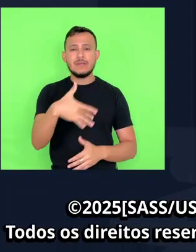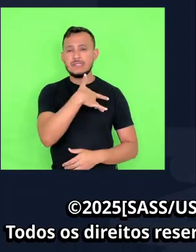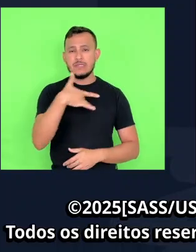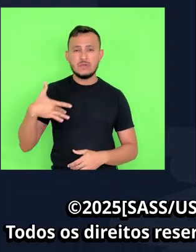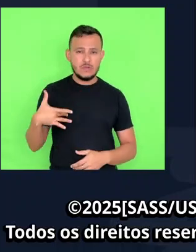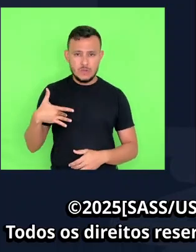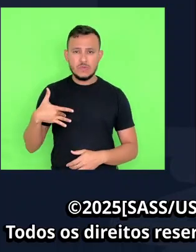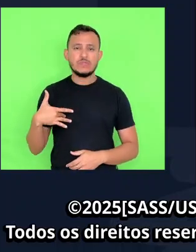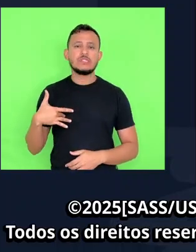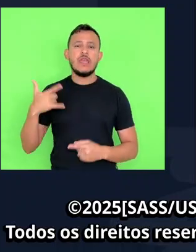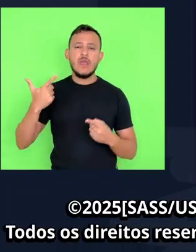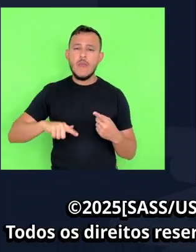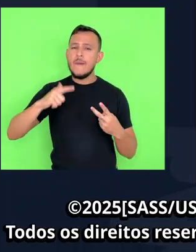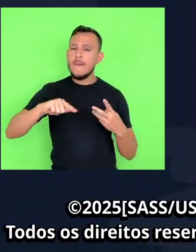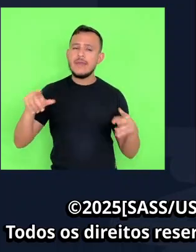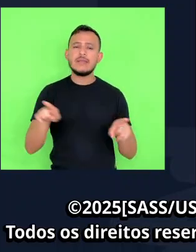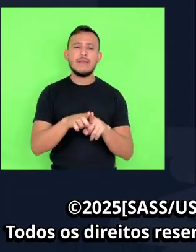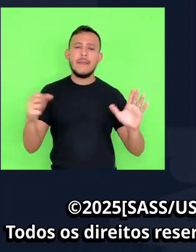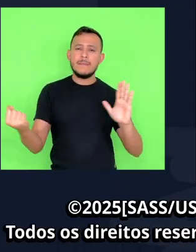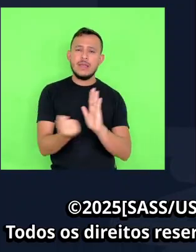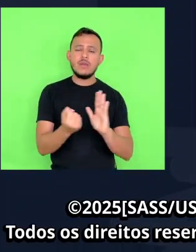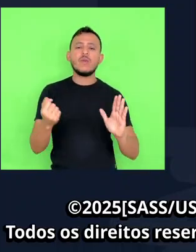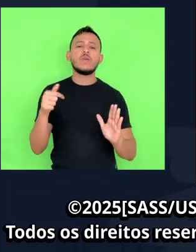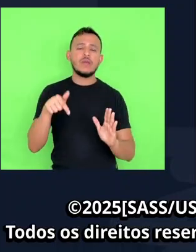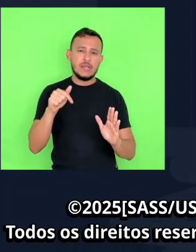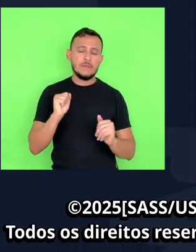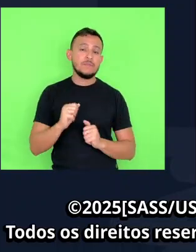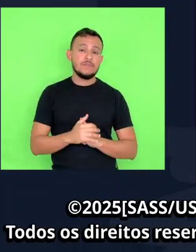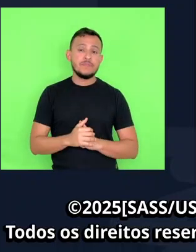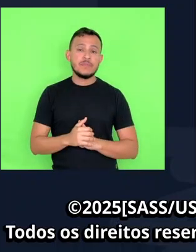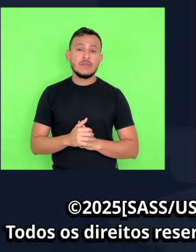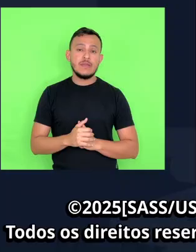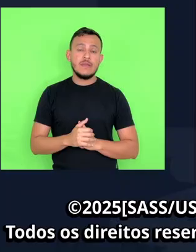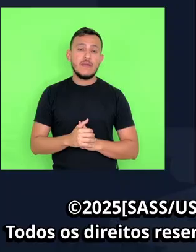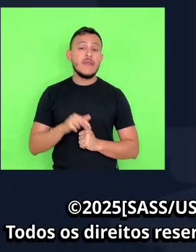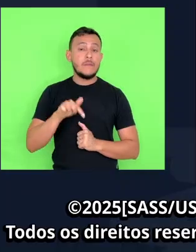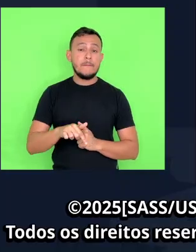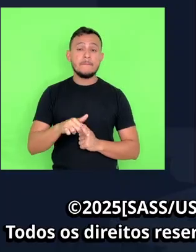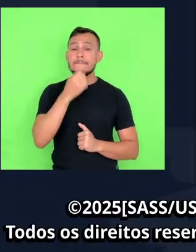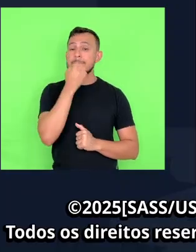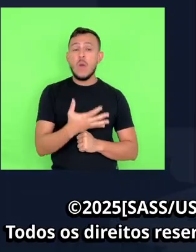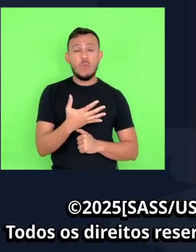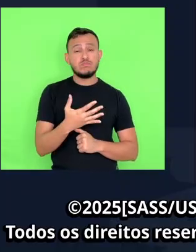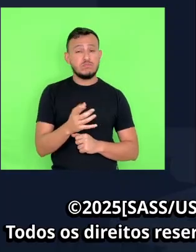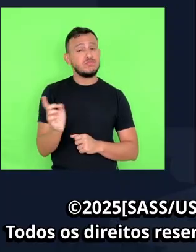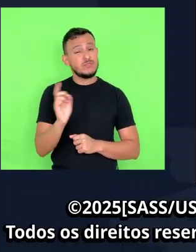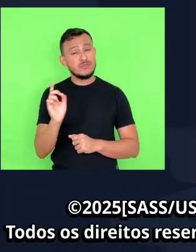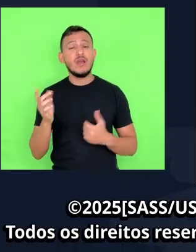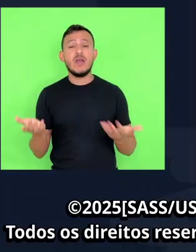saúde recorrentes e impactantes da morbidade e da mortalidade, isso não é bom, no mínimo,